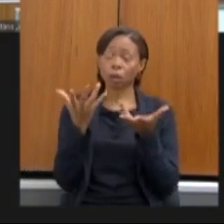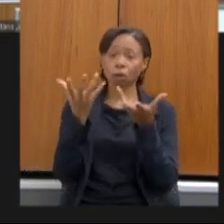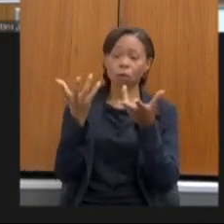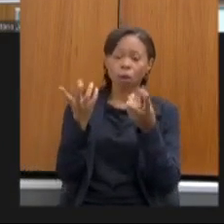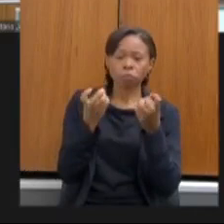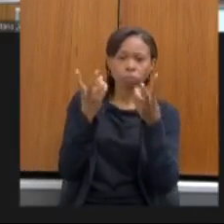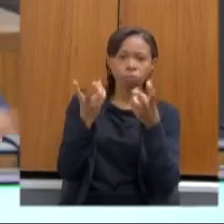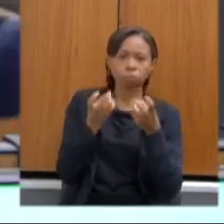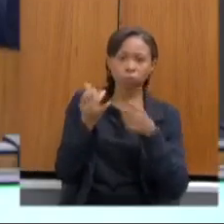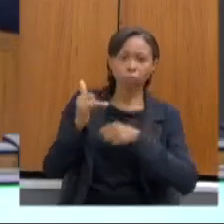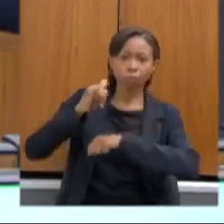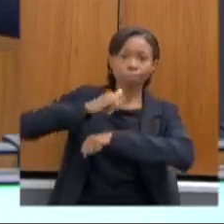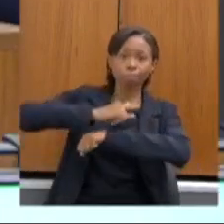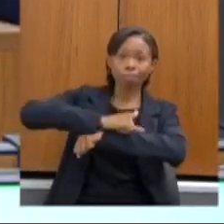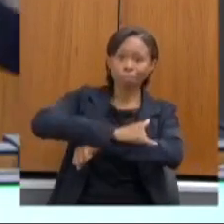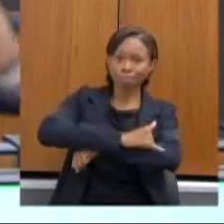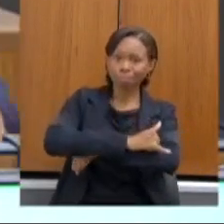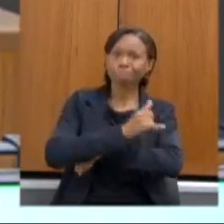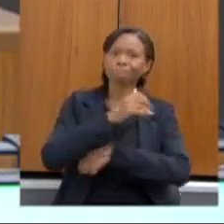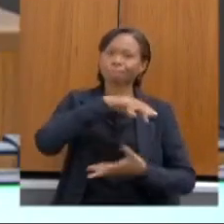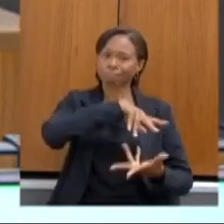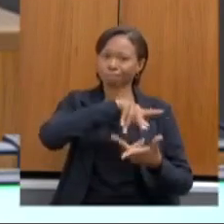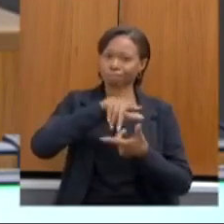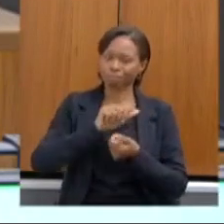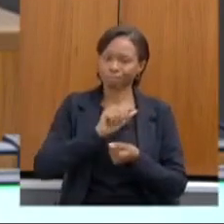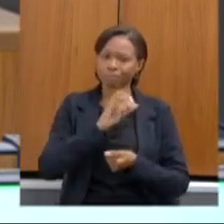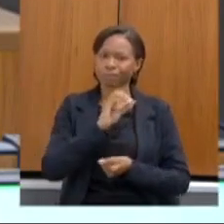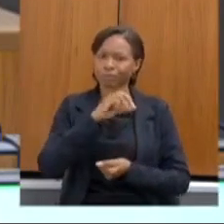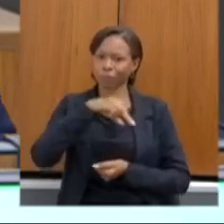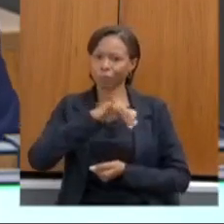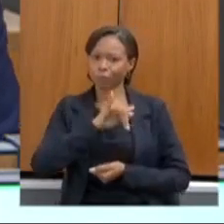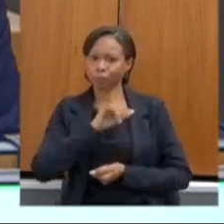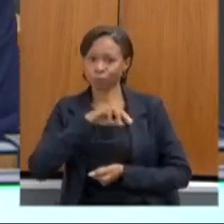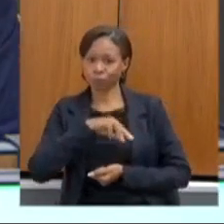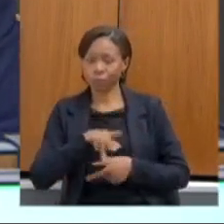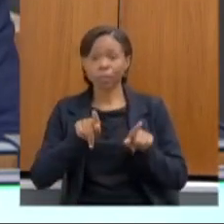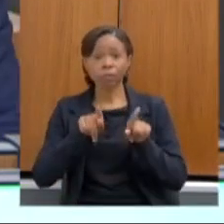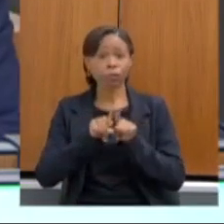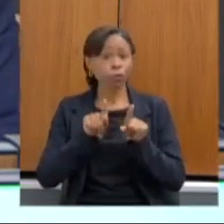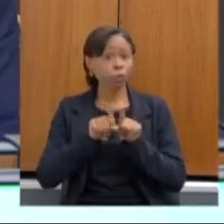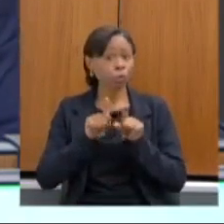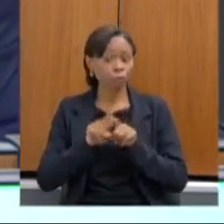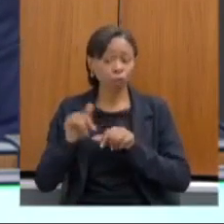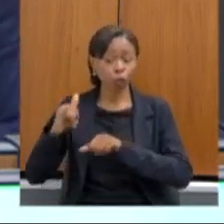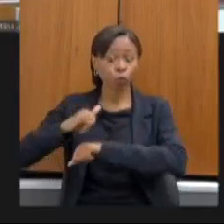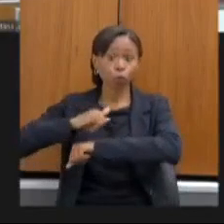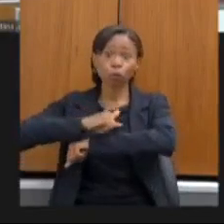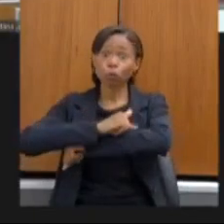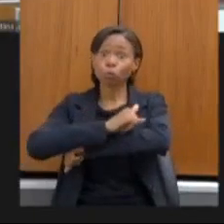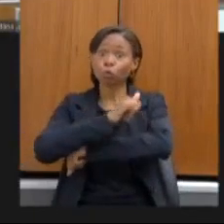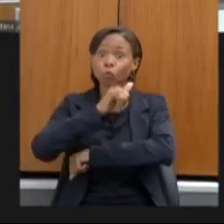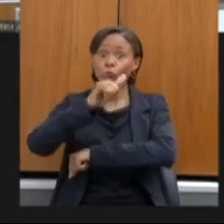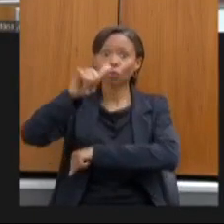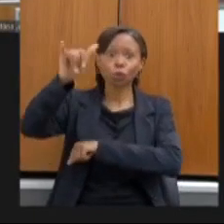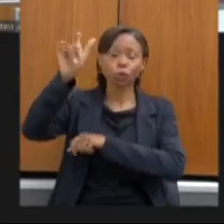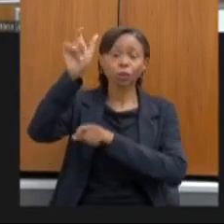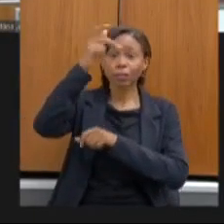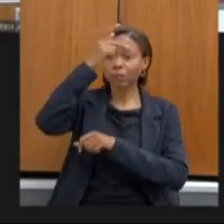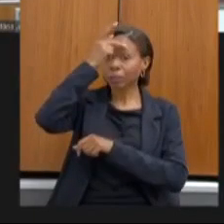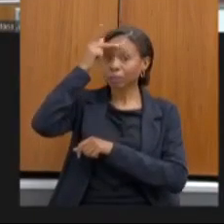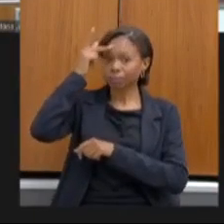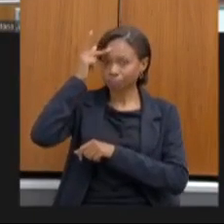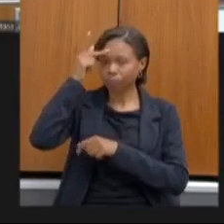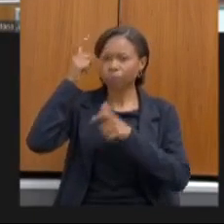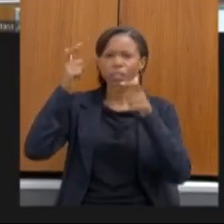Internacional de Confins depois da modernização dos voos de passageiros hoje do jeito que ela é feita onde a operadora